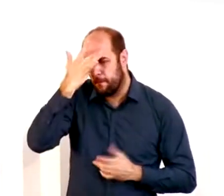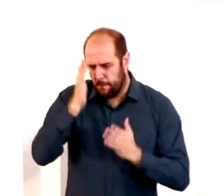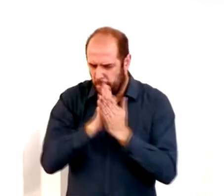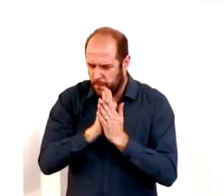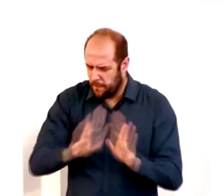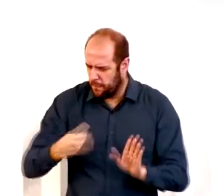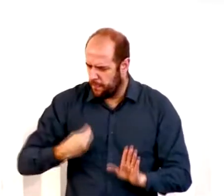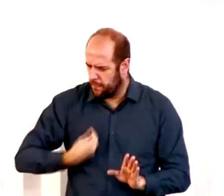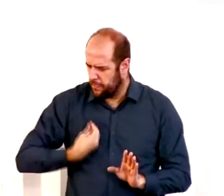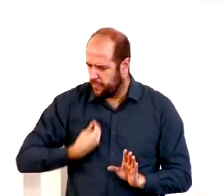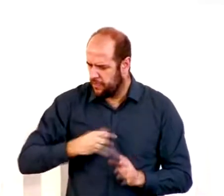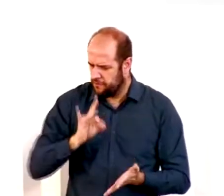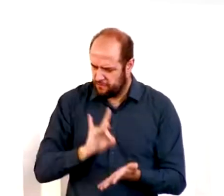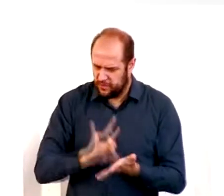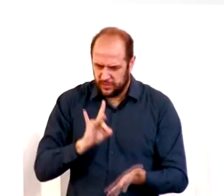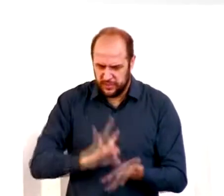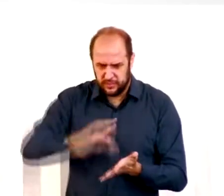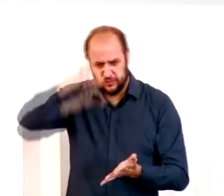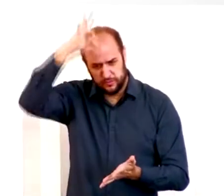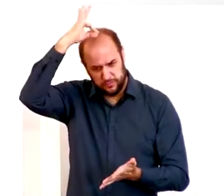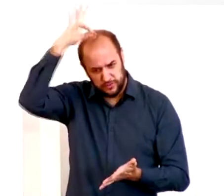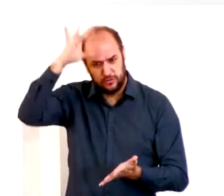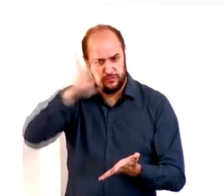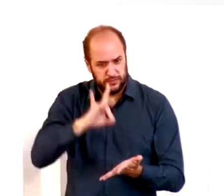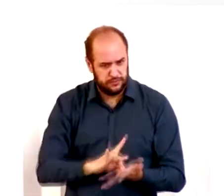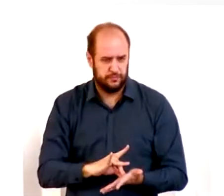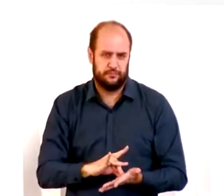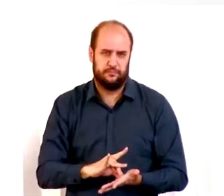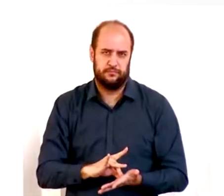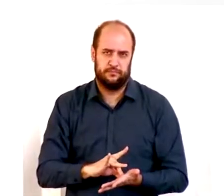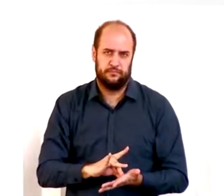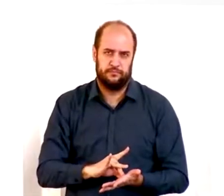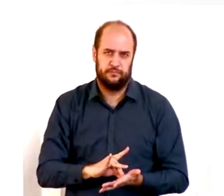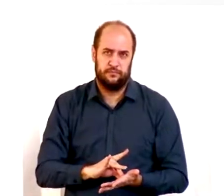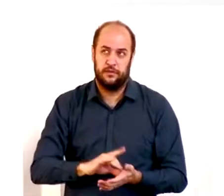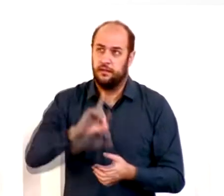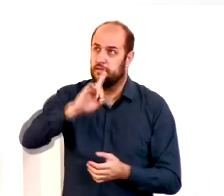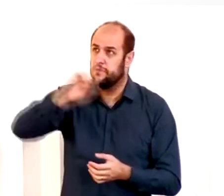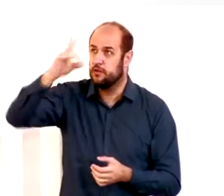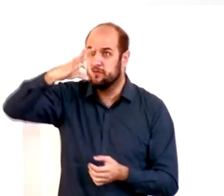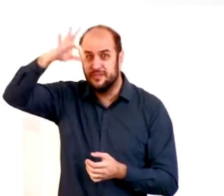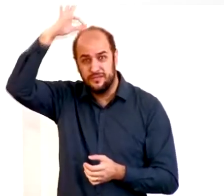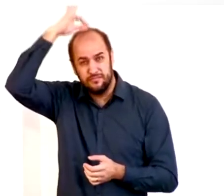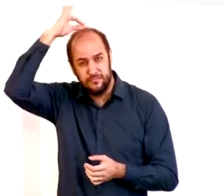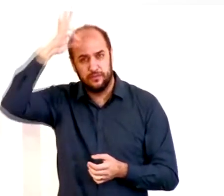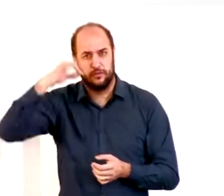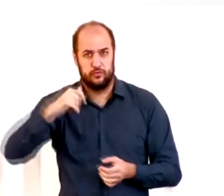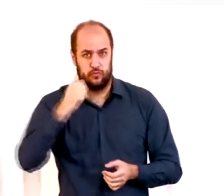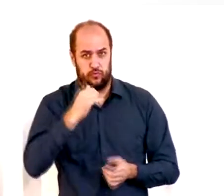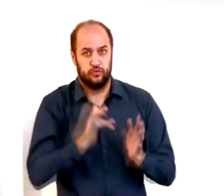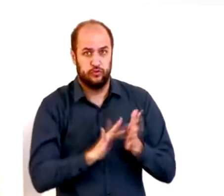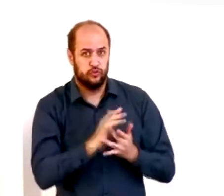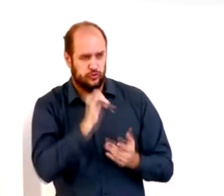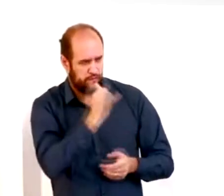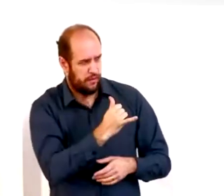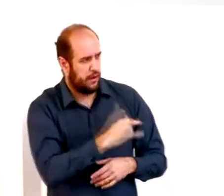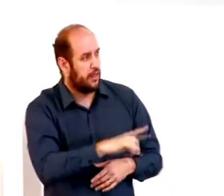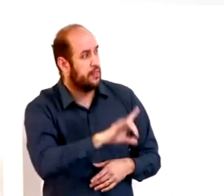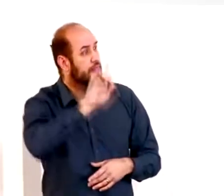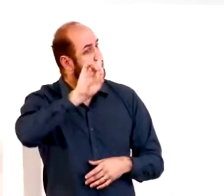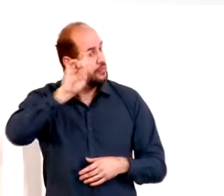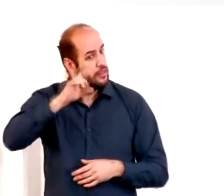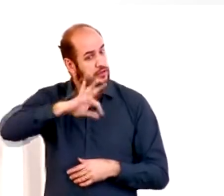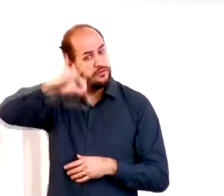em espírito e em verdade. Deus é espírito, diz Jesus para a mulher samaritana, e ele diz, e é por